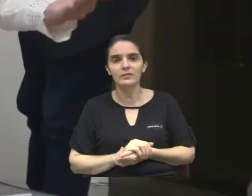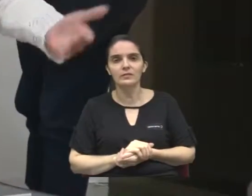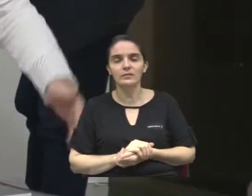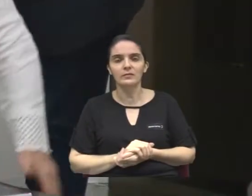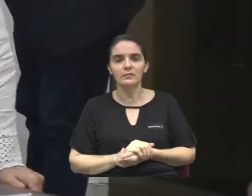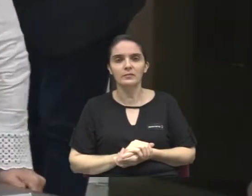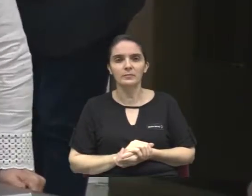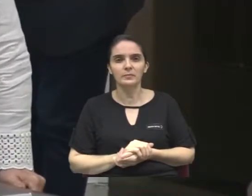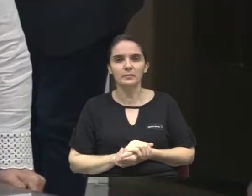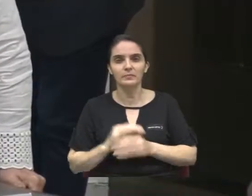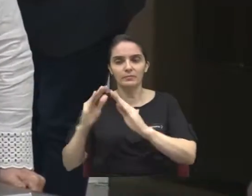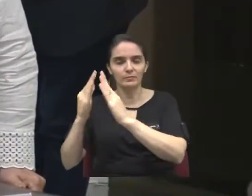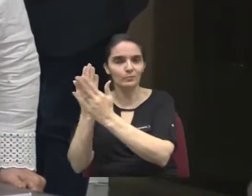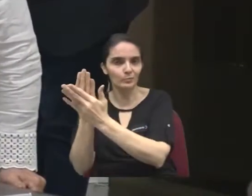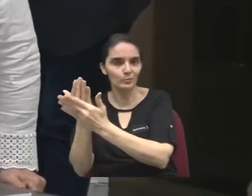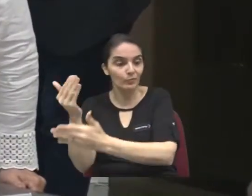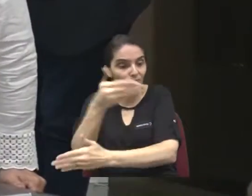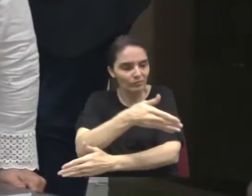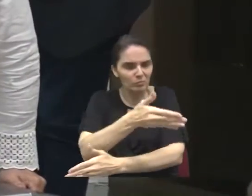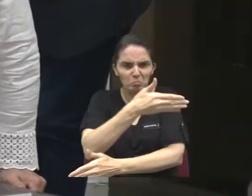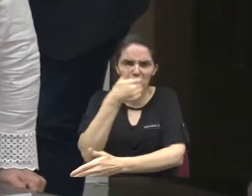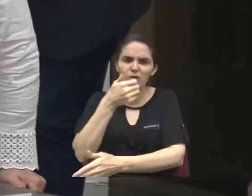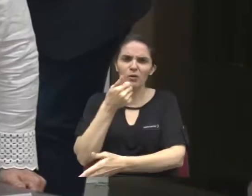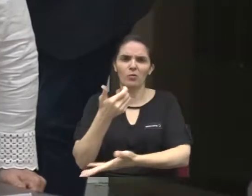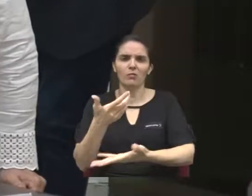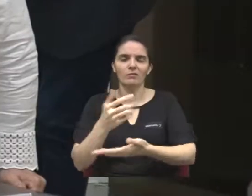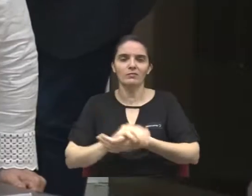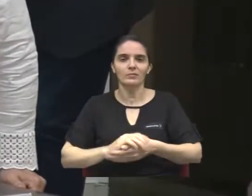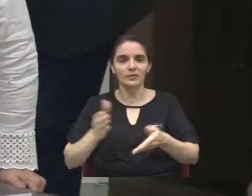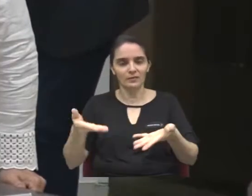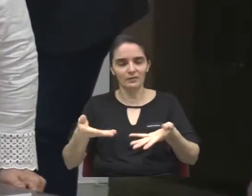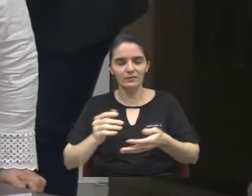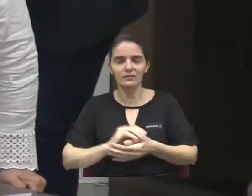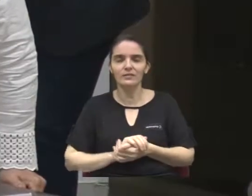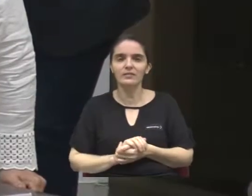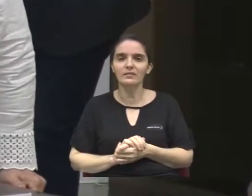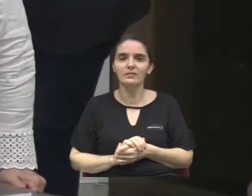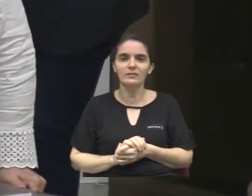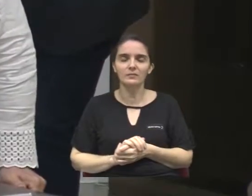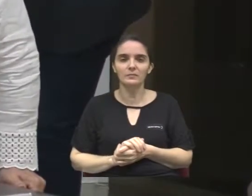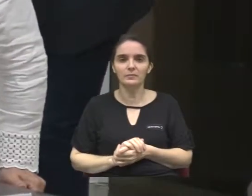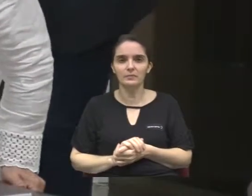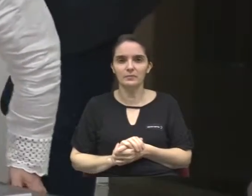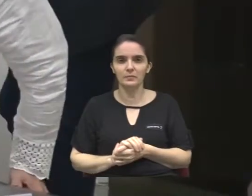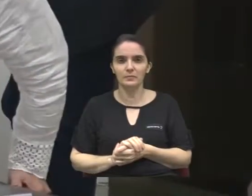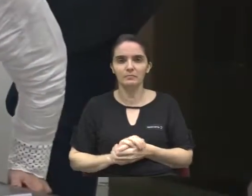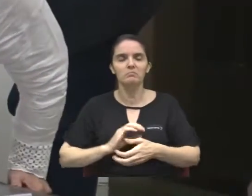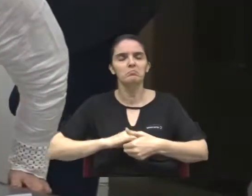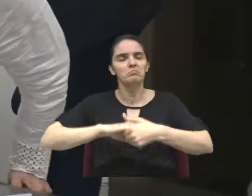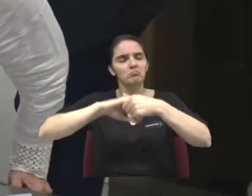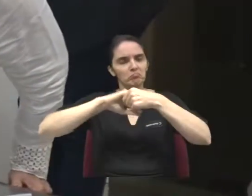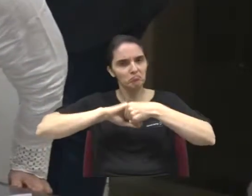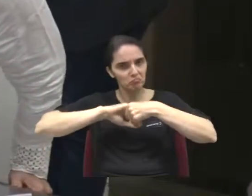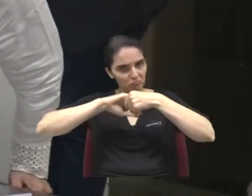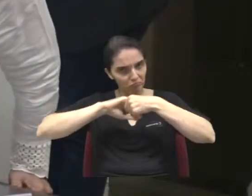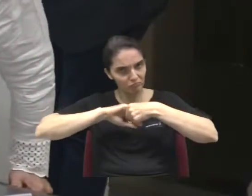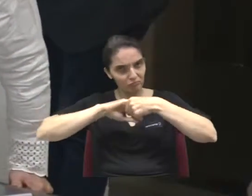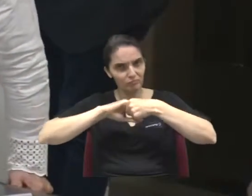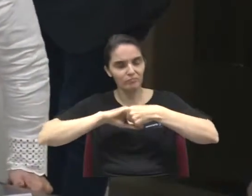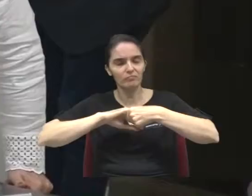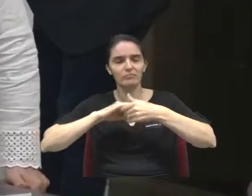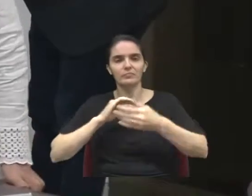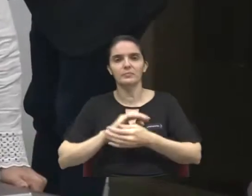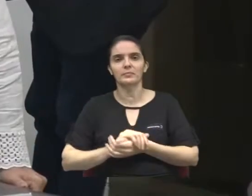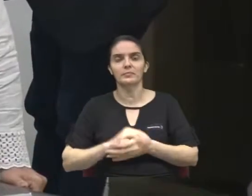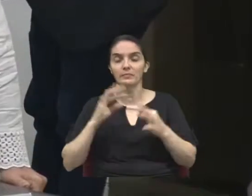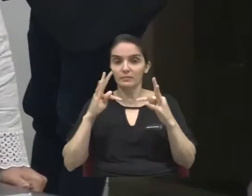melhor ainda. Aqui fica os meus parabéns e espero que os senhores me acompanhem